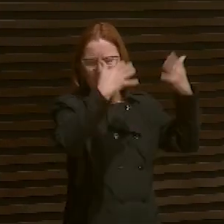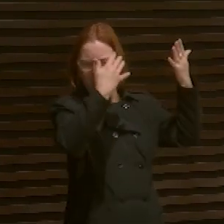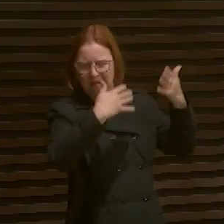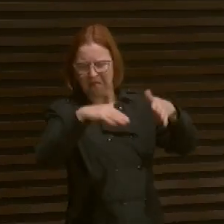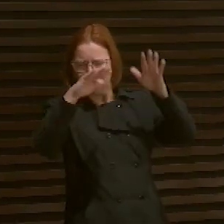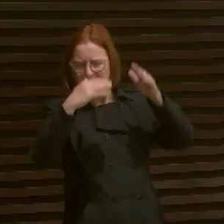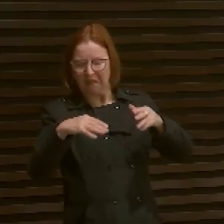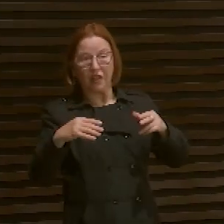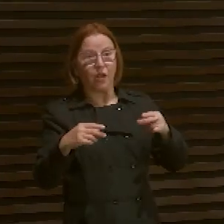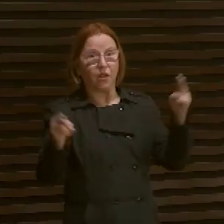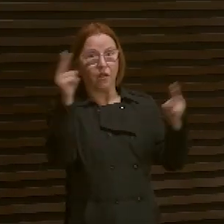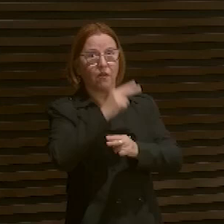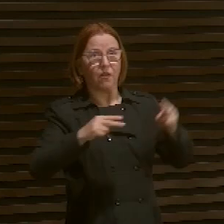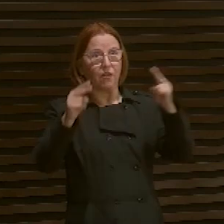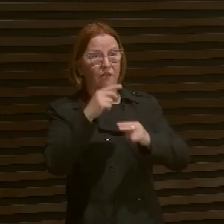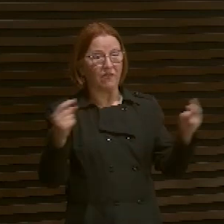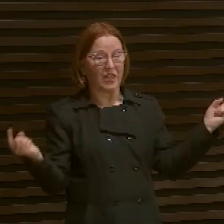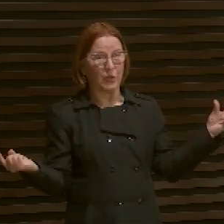vento era contrário.